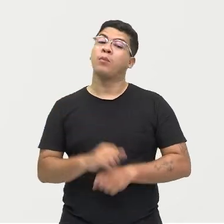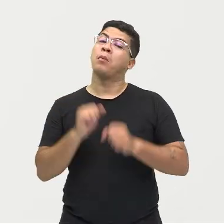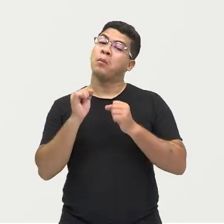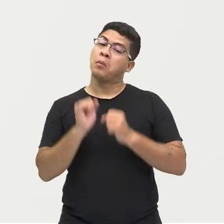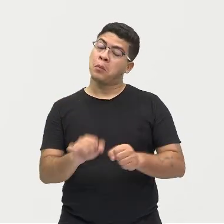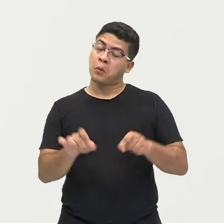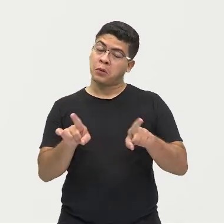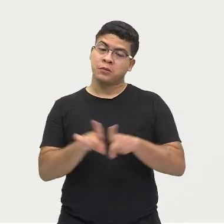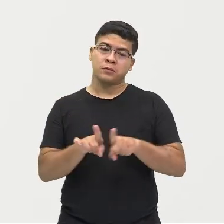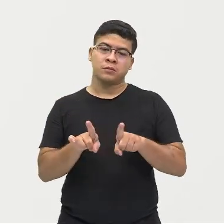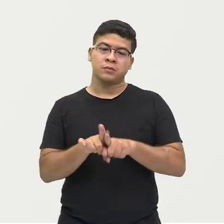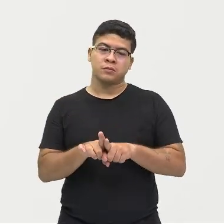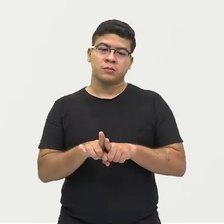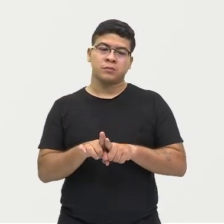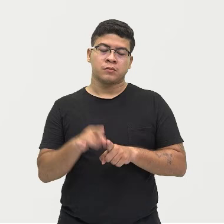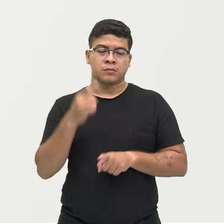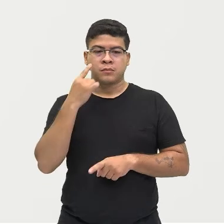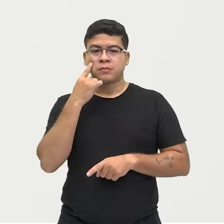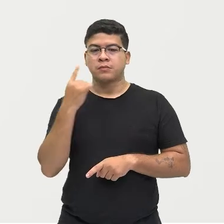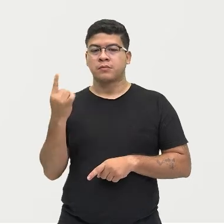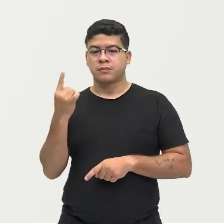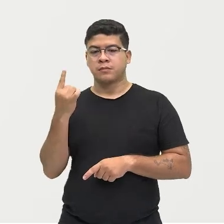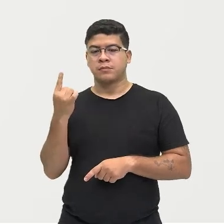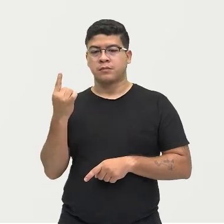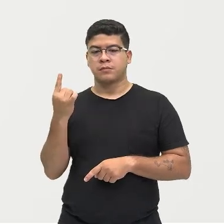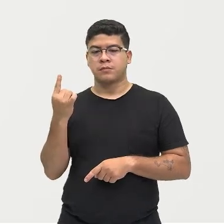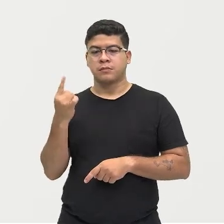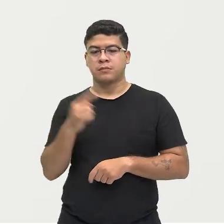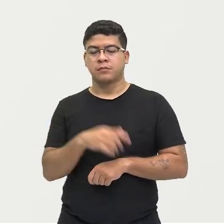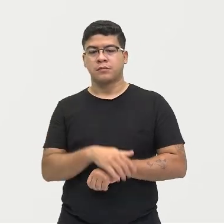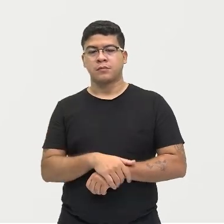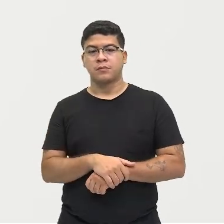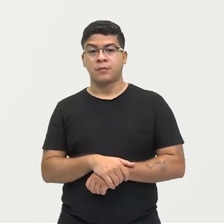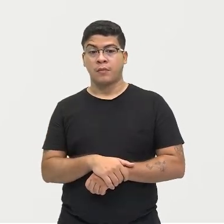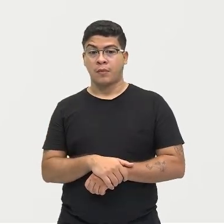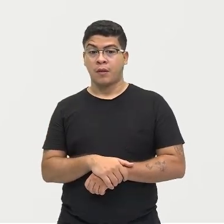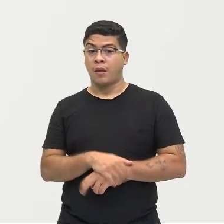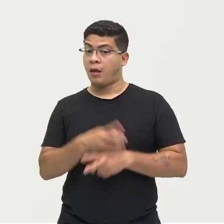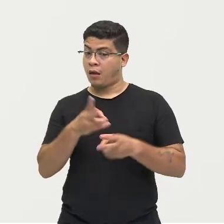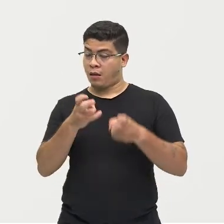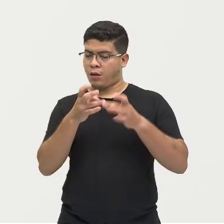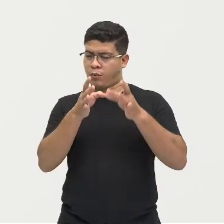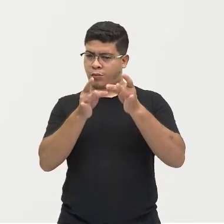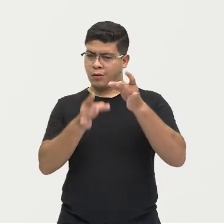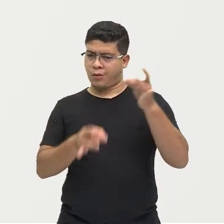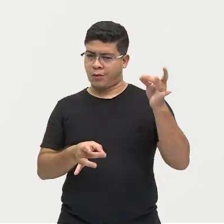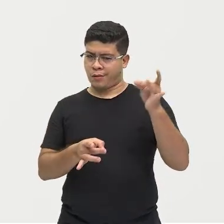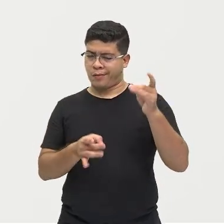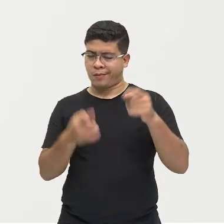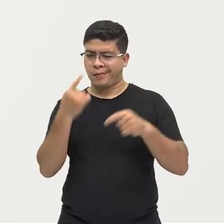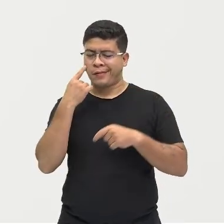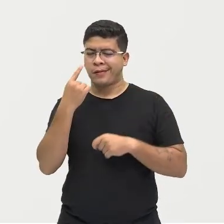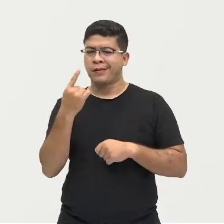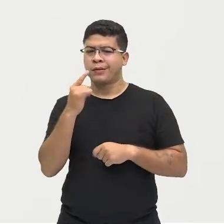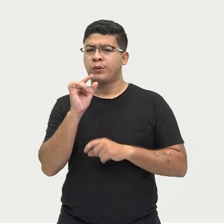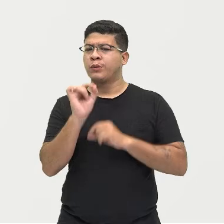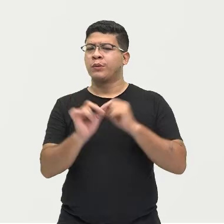ser N-monossubstituída. Aqui é que a gente vê um detalhe. Que é